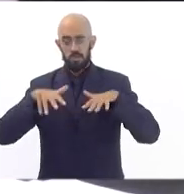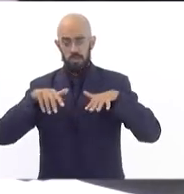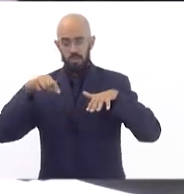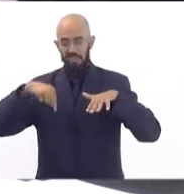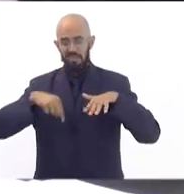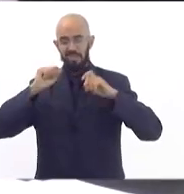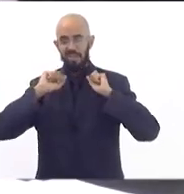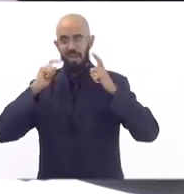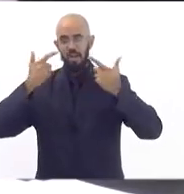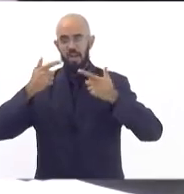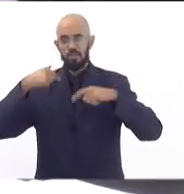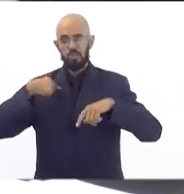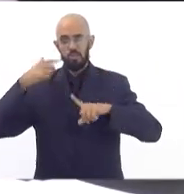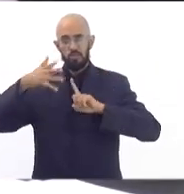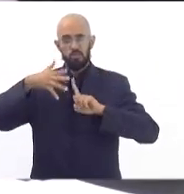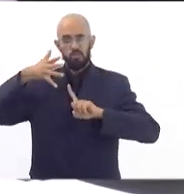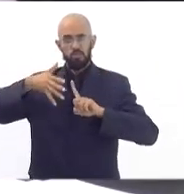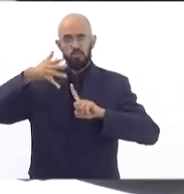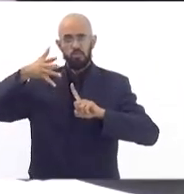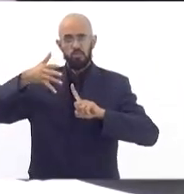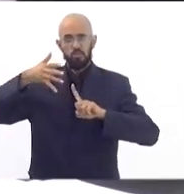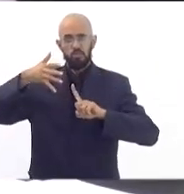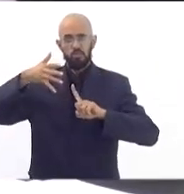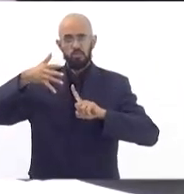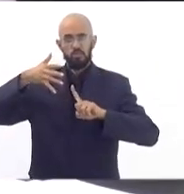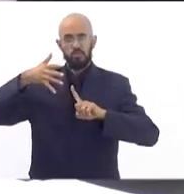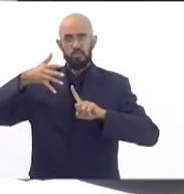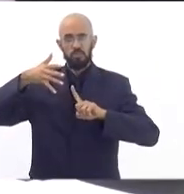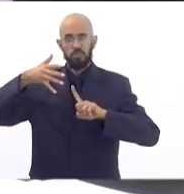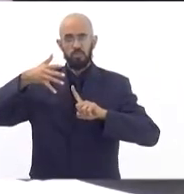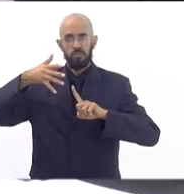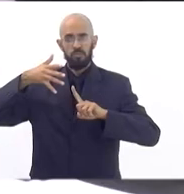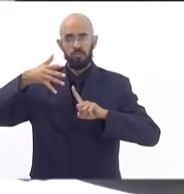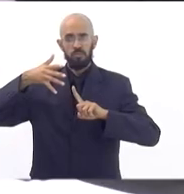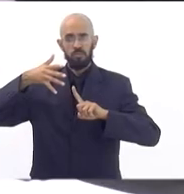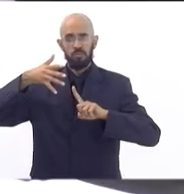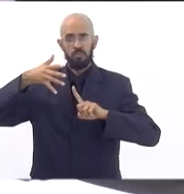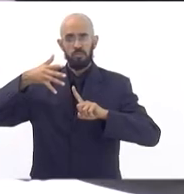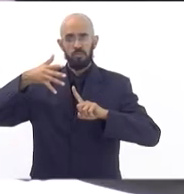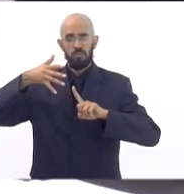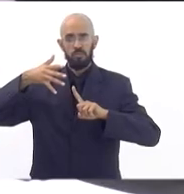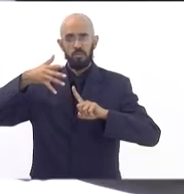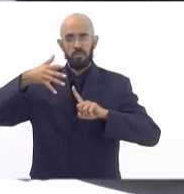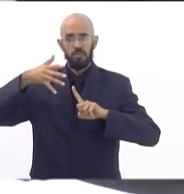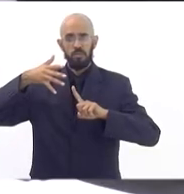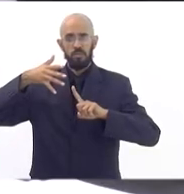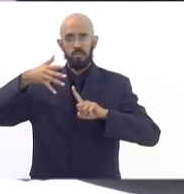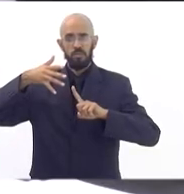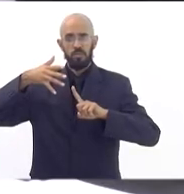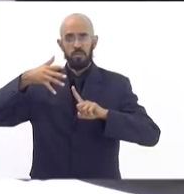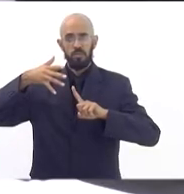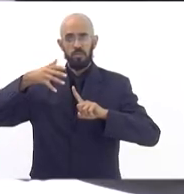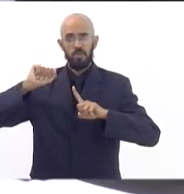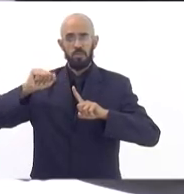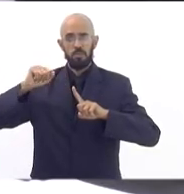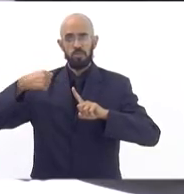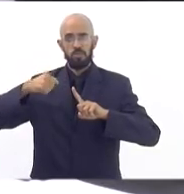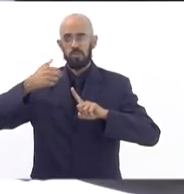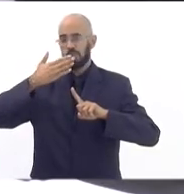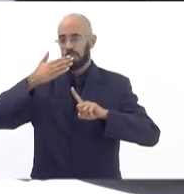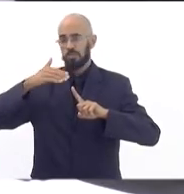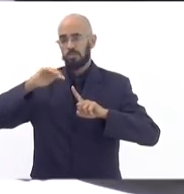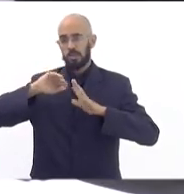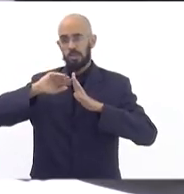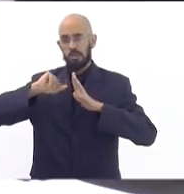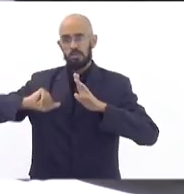eu fiz da palavra e hoje não vou comer de ser seu presente Teve que pedir para retirar dos Autos né da TV alerj